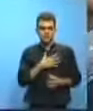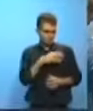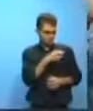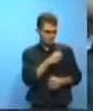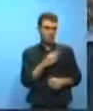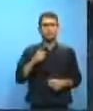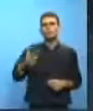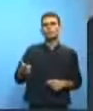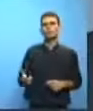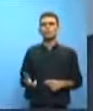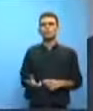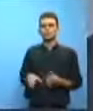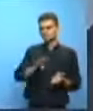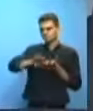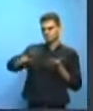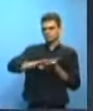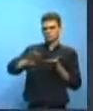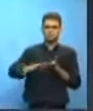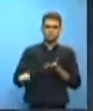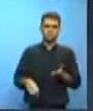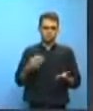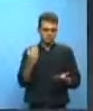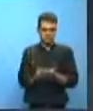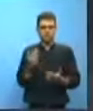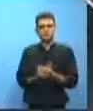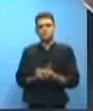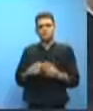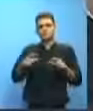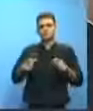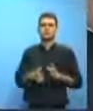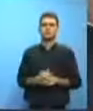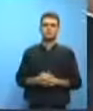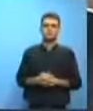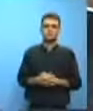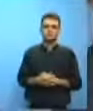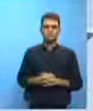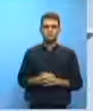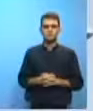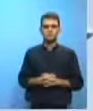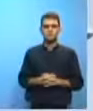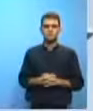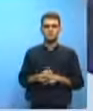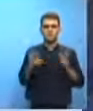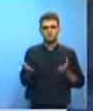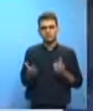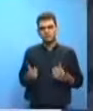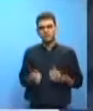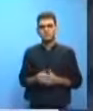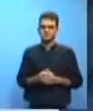colégios. E agora está fazendo, hoje, 6 meses, 9 dias e 3 horas, que a minha sogra está morando lá em